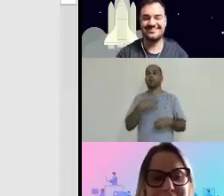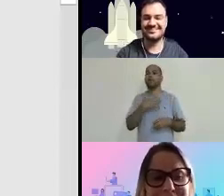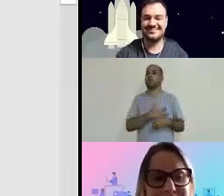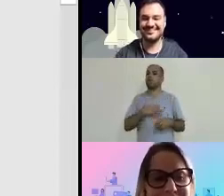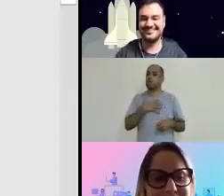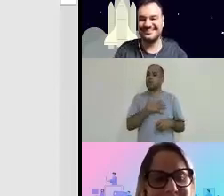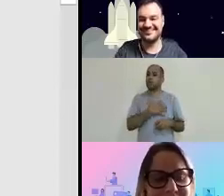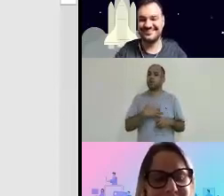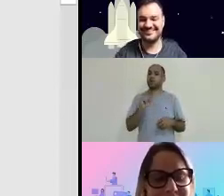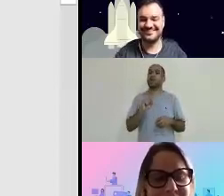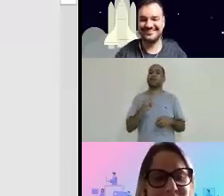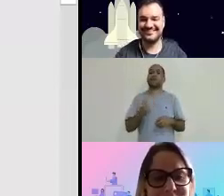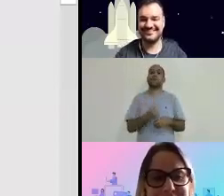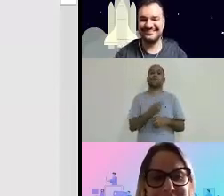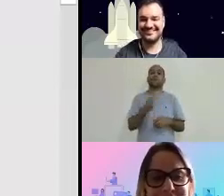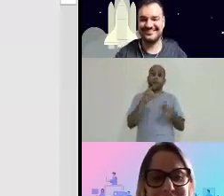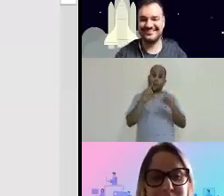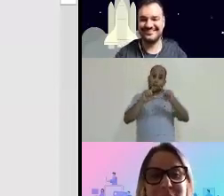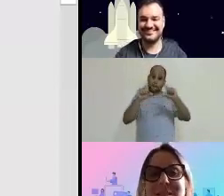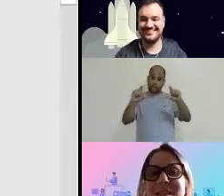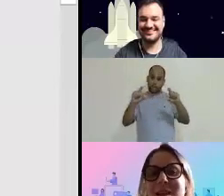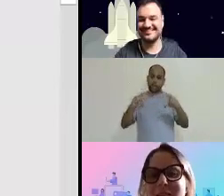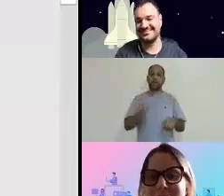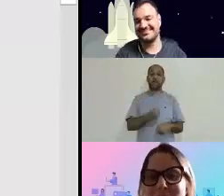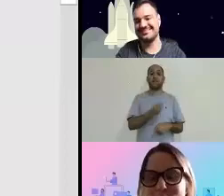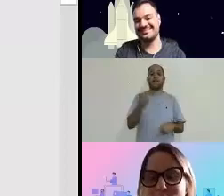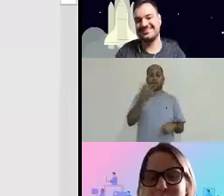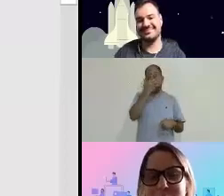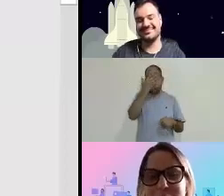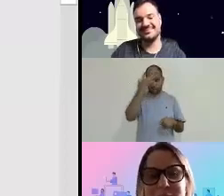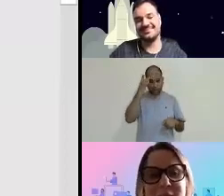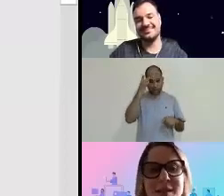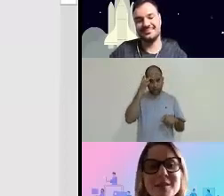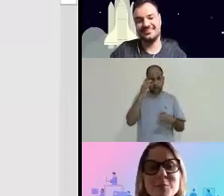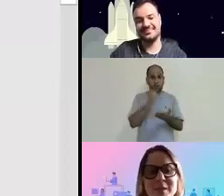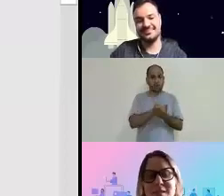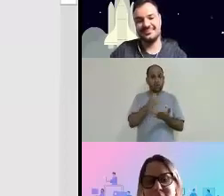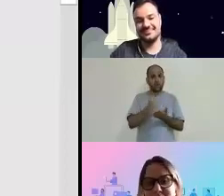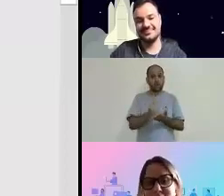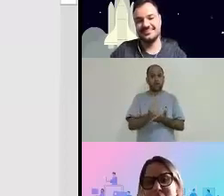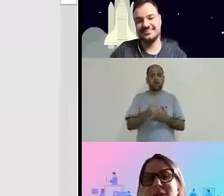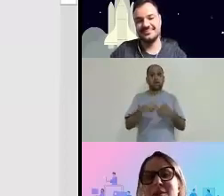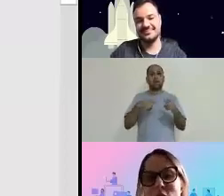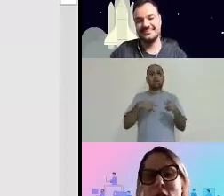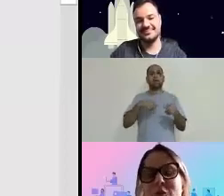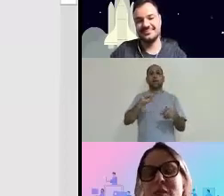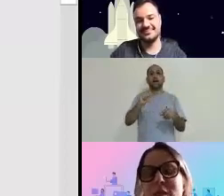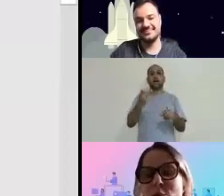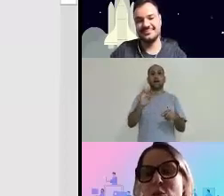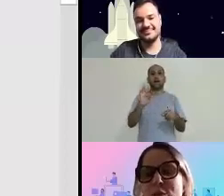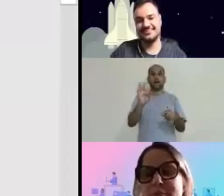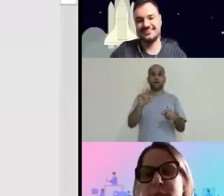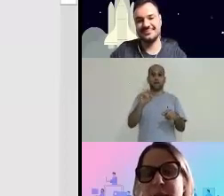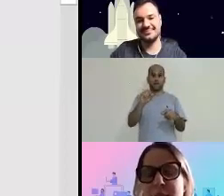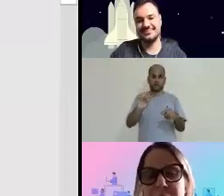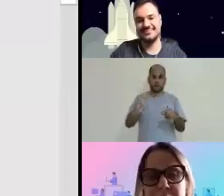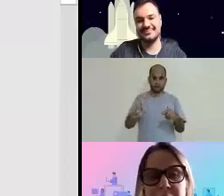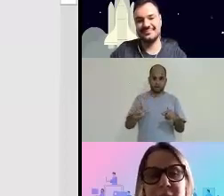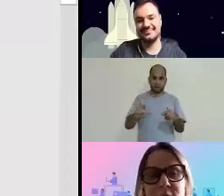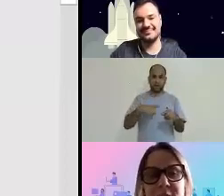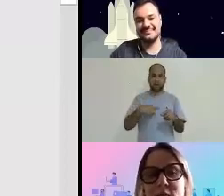gente é contratada pelas hard skills, mas é dispensada pelas soft skills,